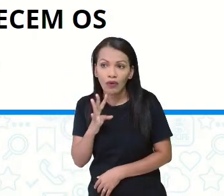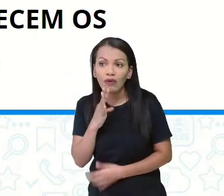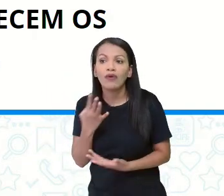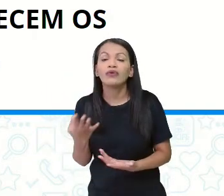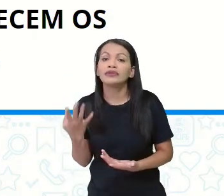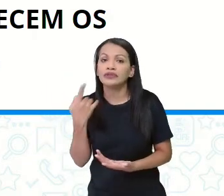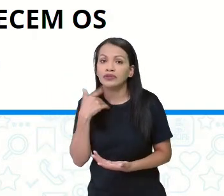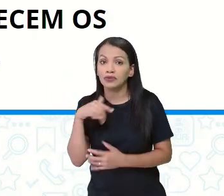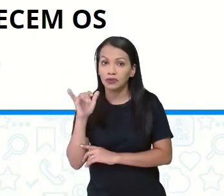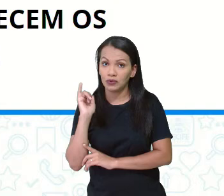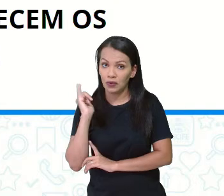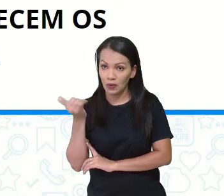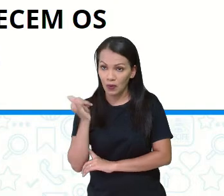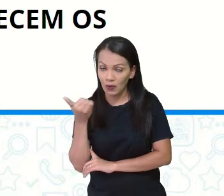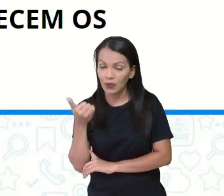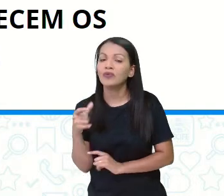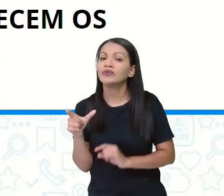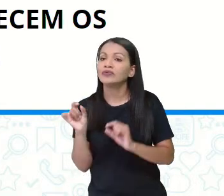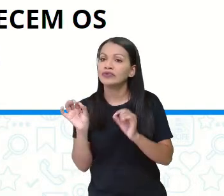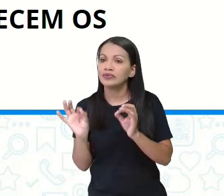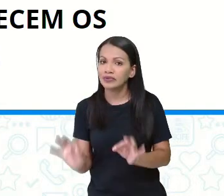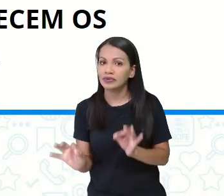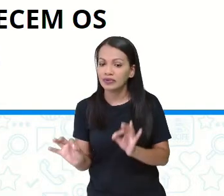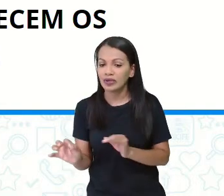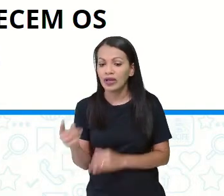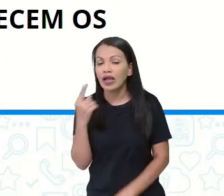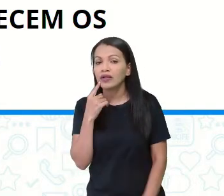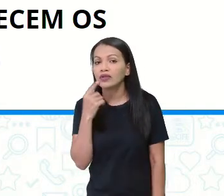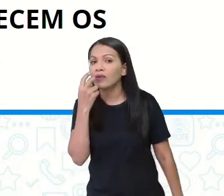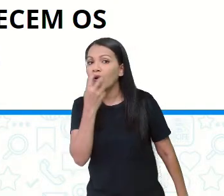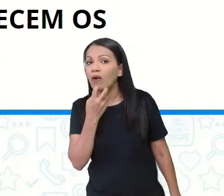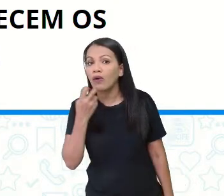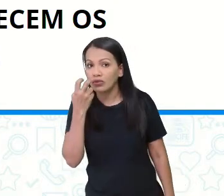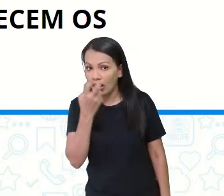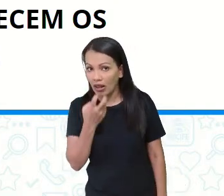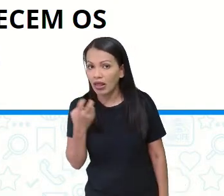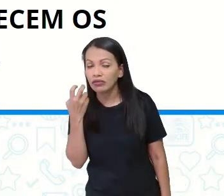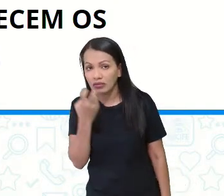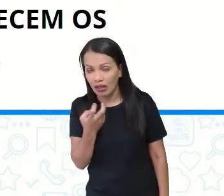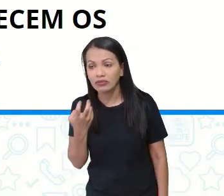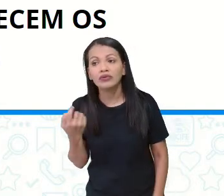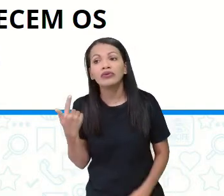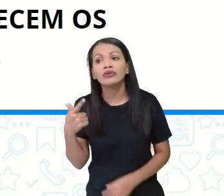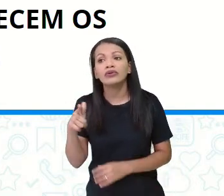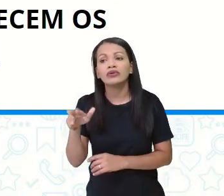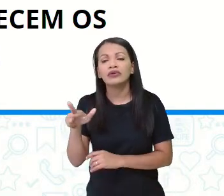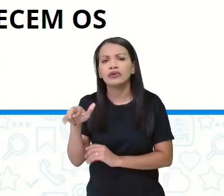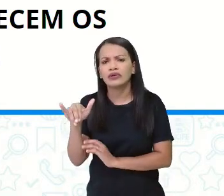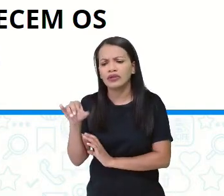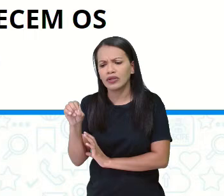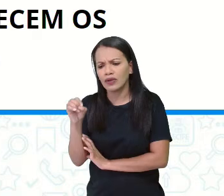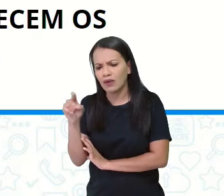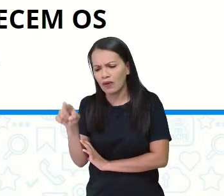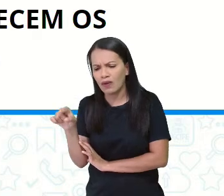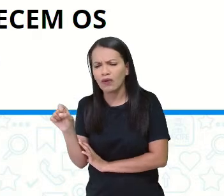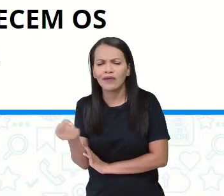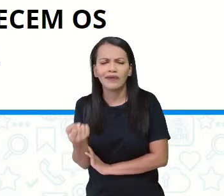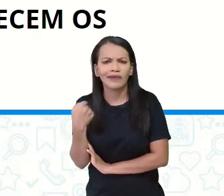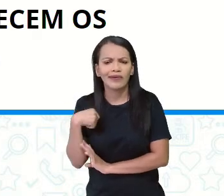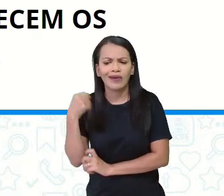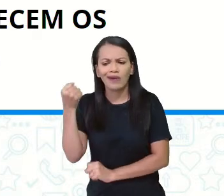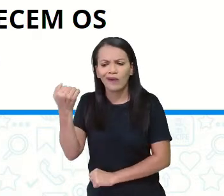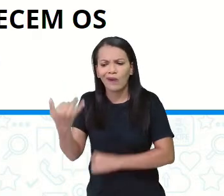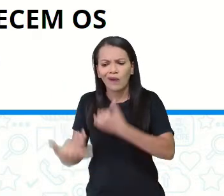os contos, tá? Então, é através da oralidade. O griot, ele vai contando história, ele